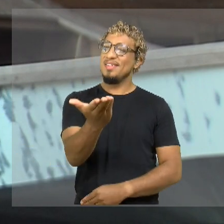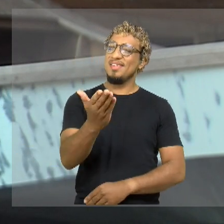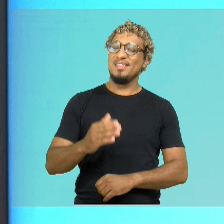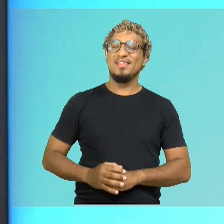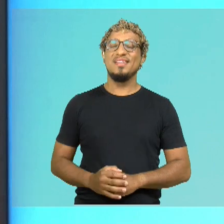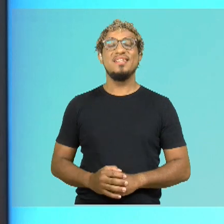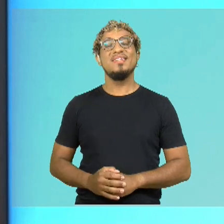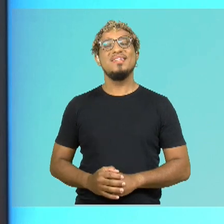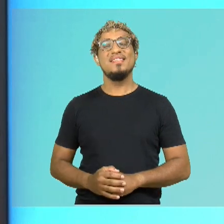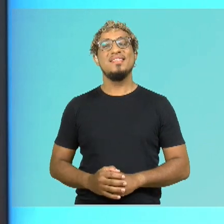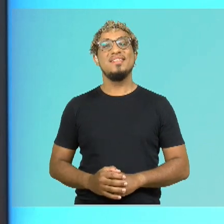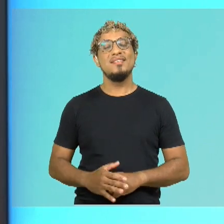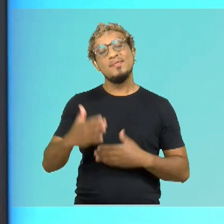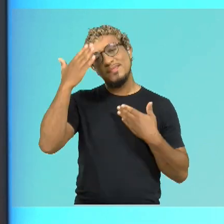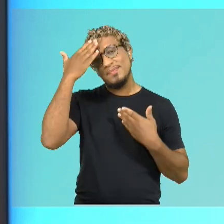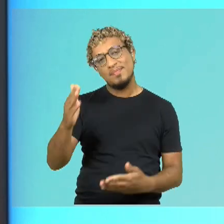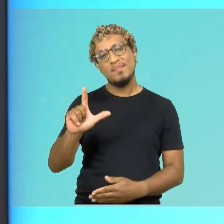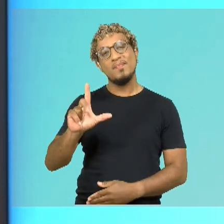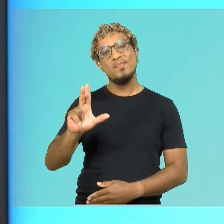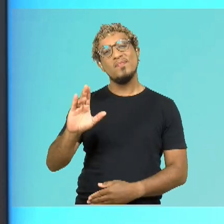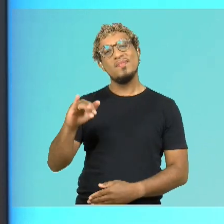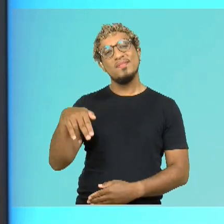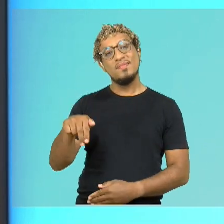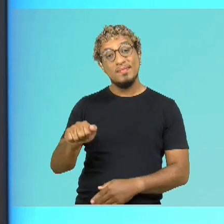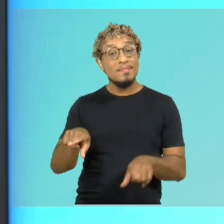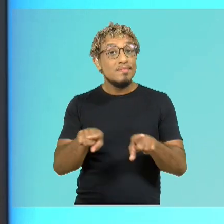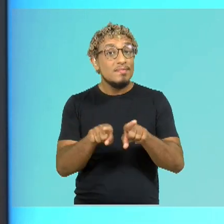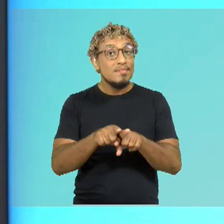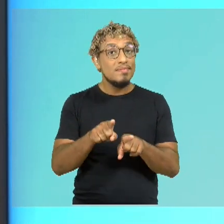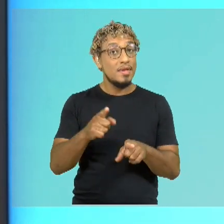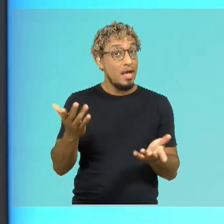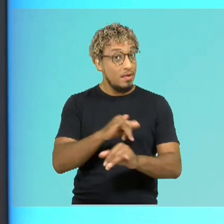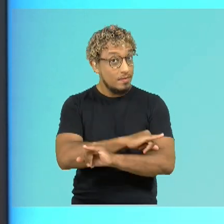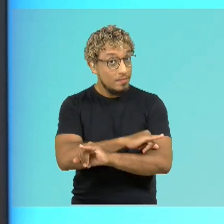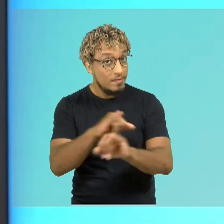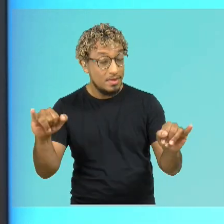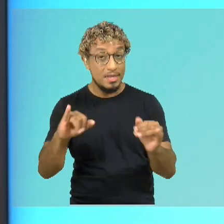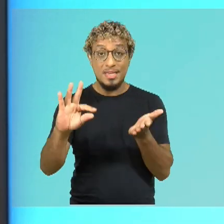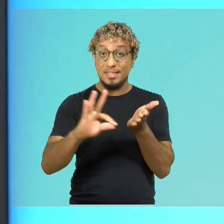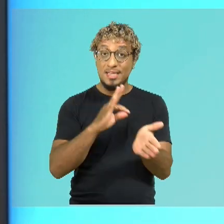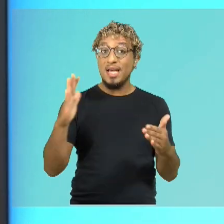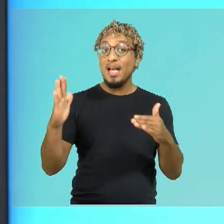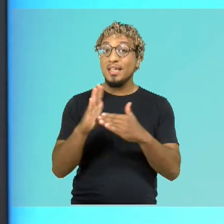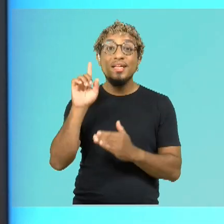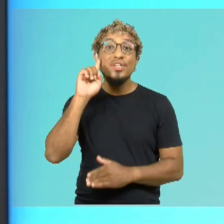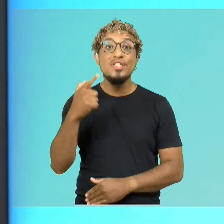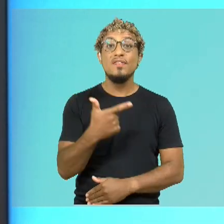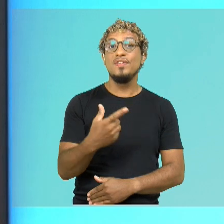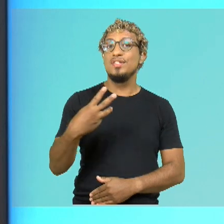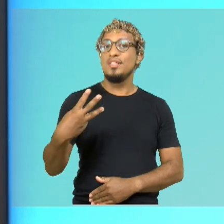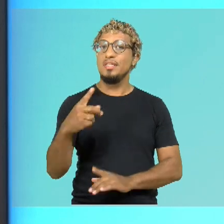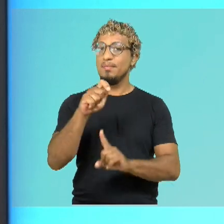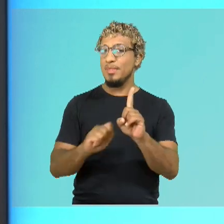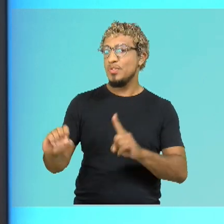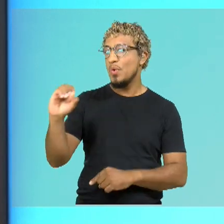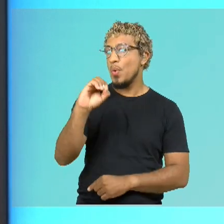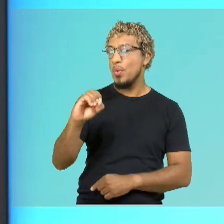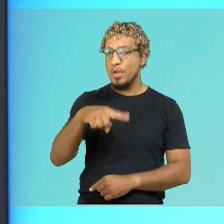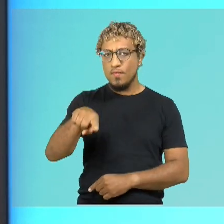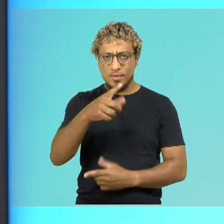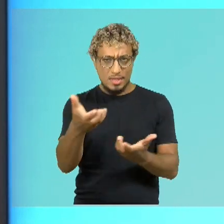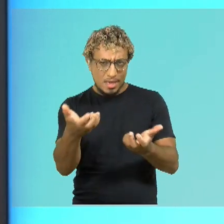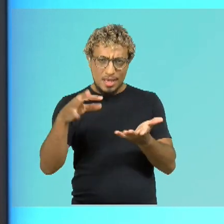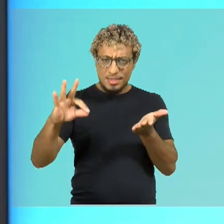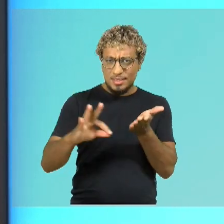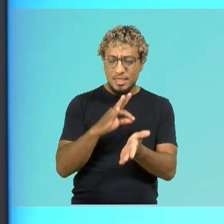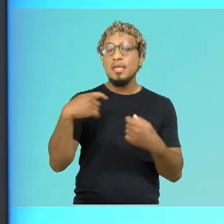estúdio. Obrigado, Luciana. E só reforçando, as inscrições vão até o dia 23 de outubro. Para se inscrever, é